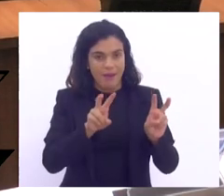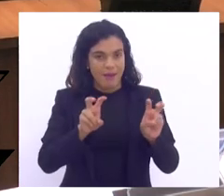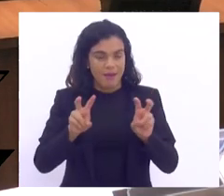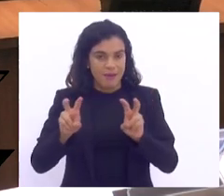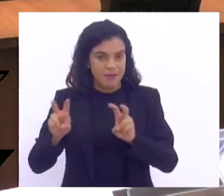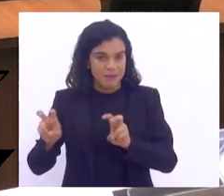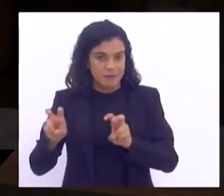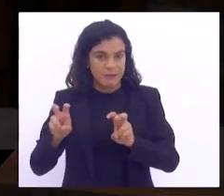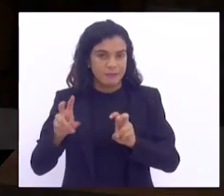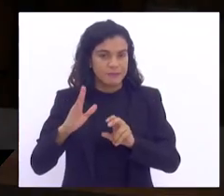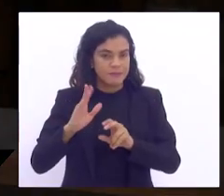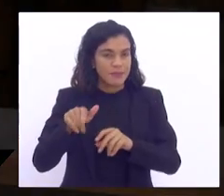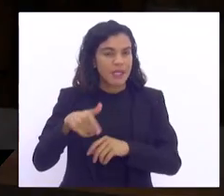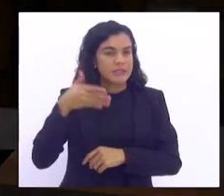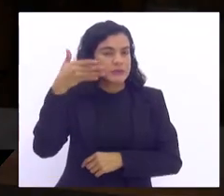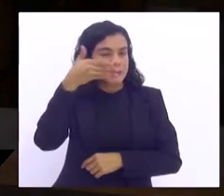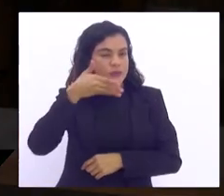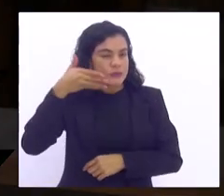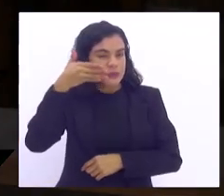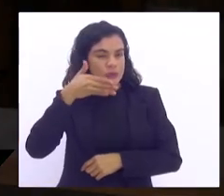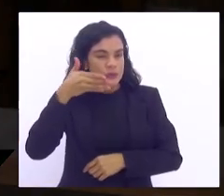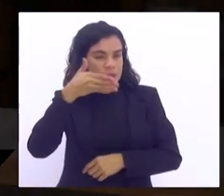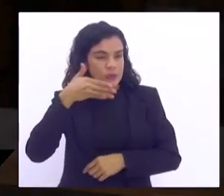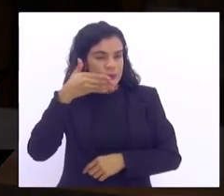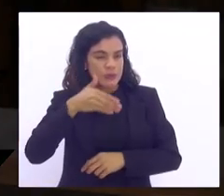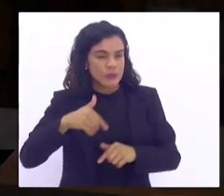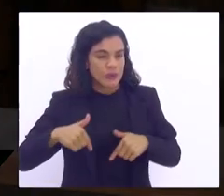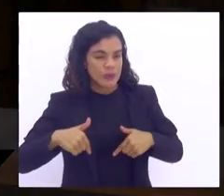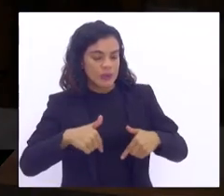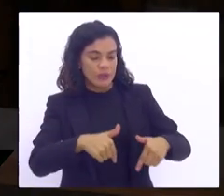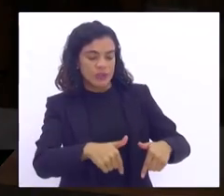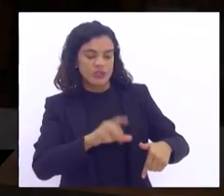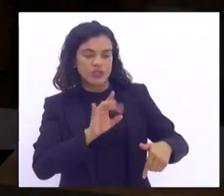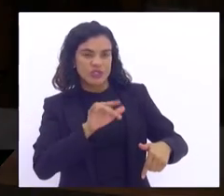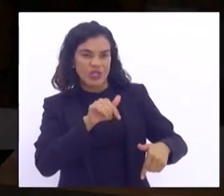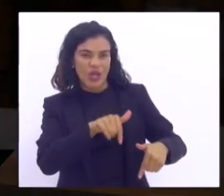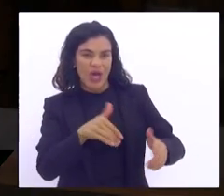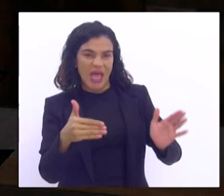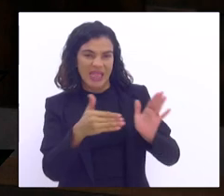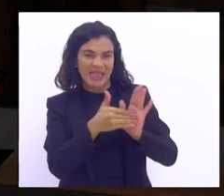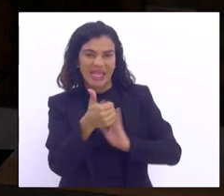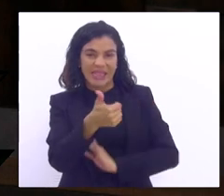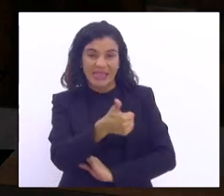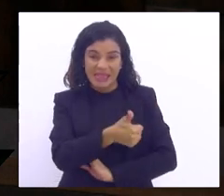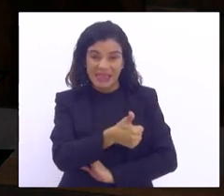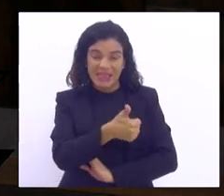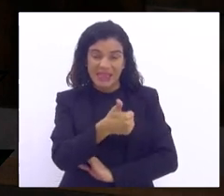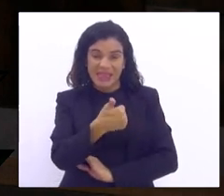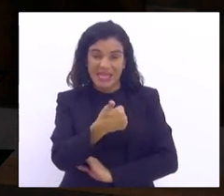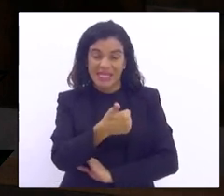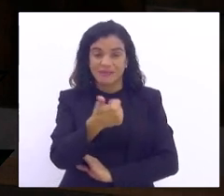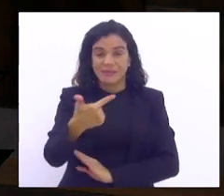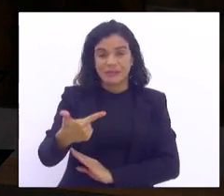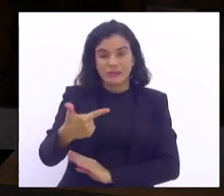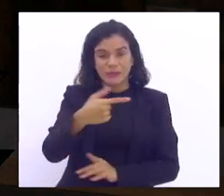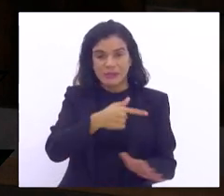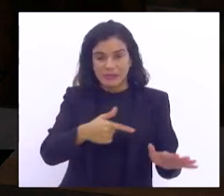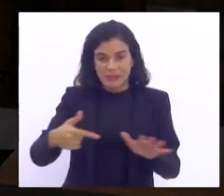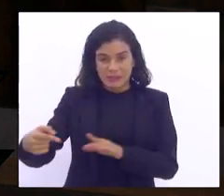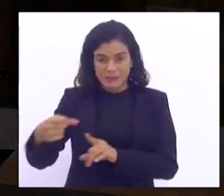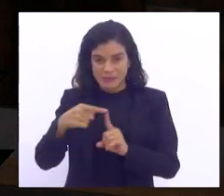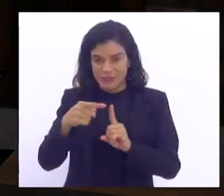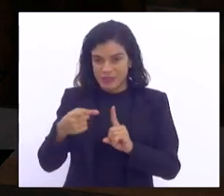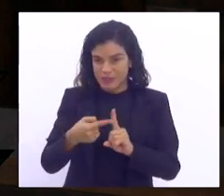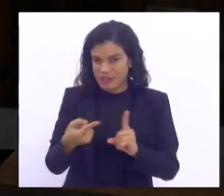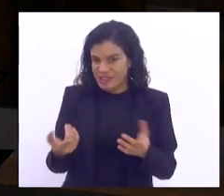essa construção argumentativa se aplique somente até a 12ª semana de gestação.